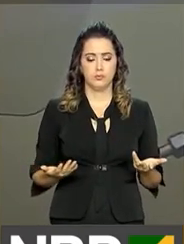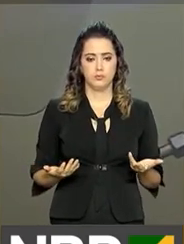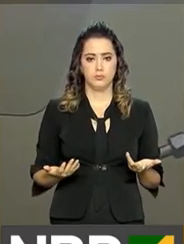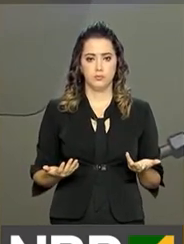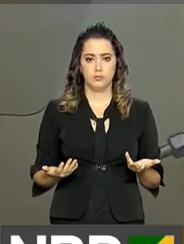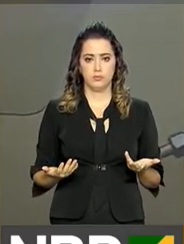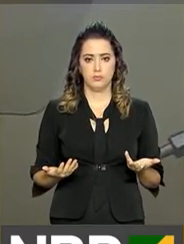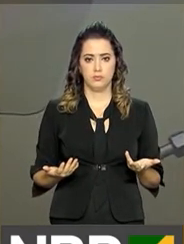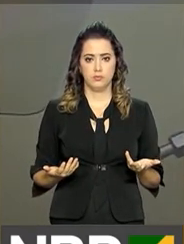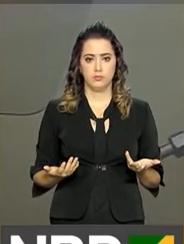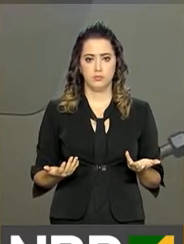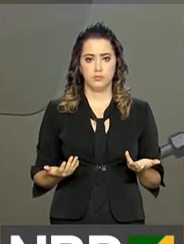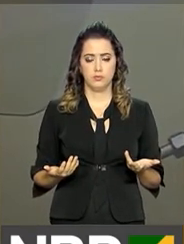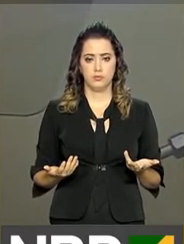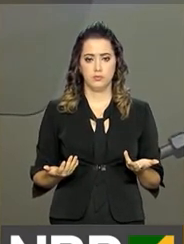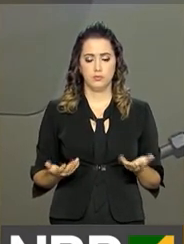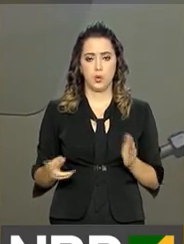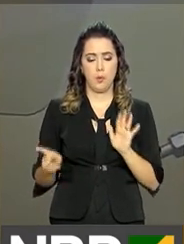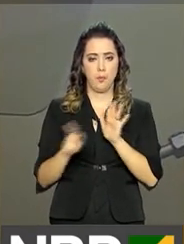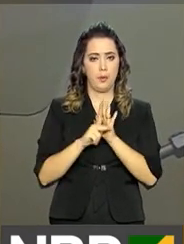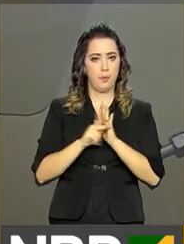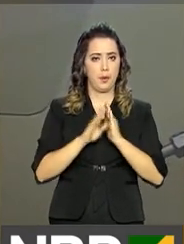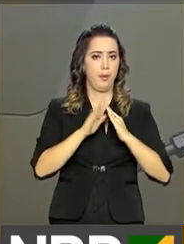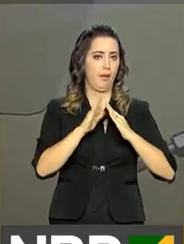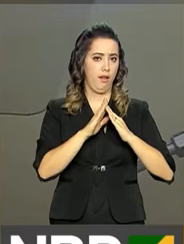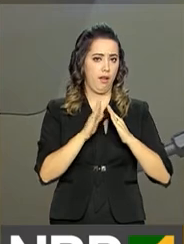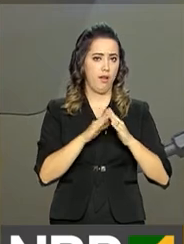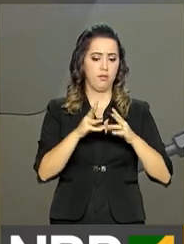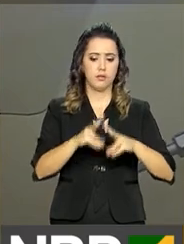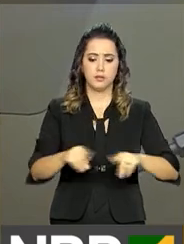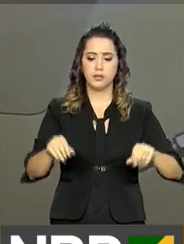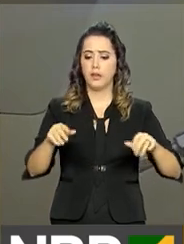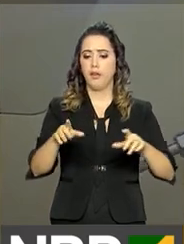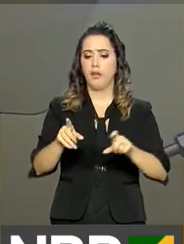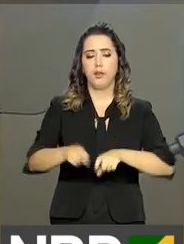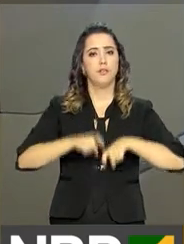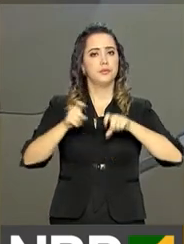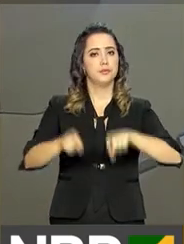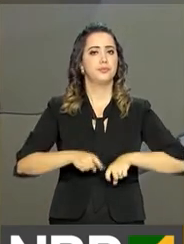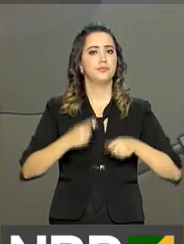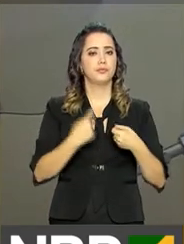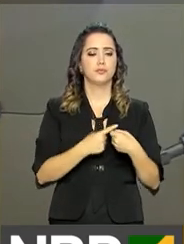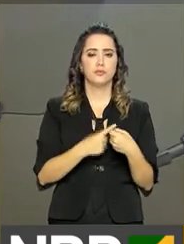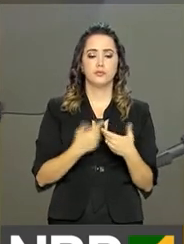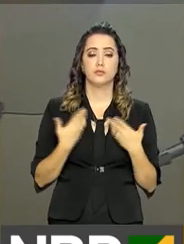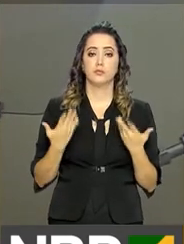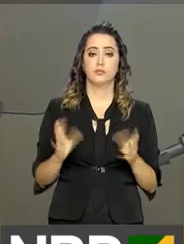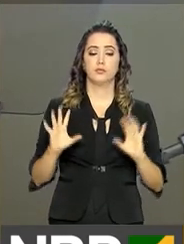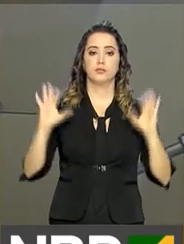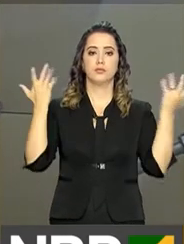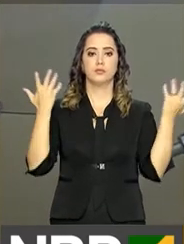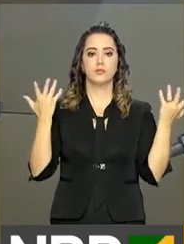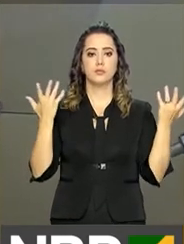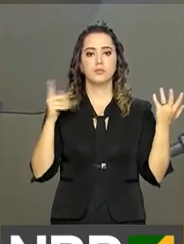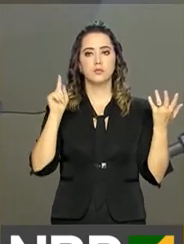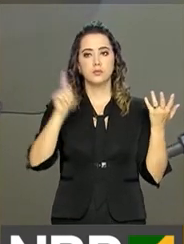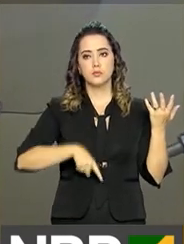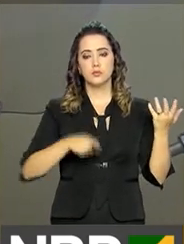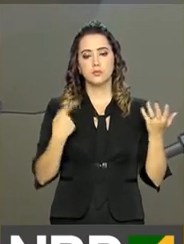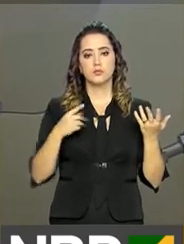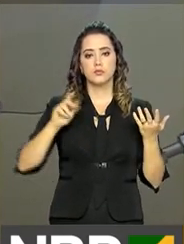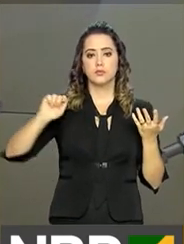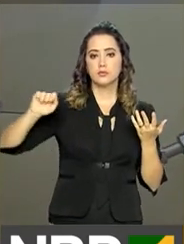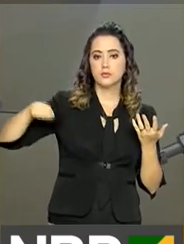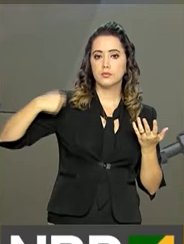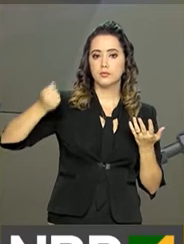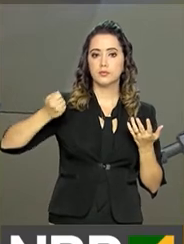Aguilar, de sua terra, de seu lote, no campo, na cidade. E por isso que essa cerimônia, eu vou dizer a vocês, ela